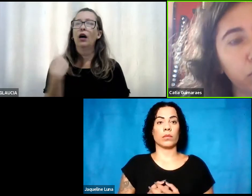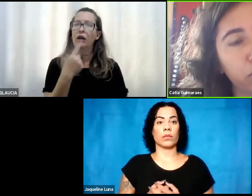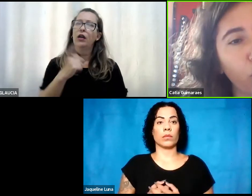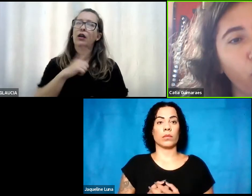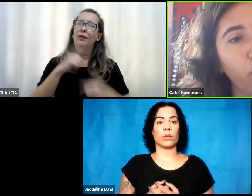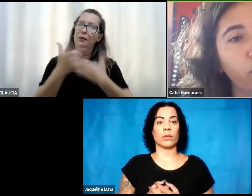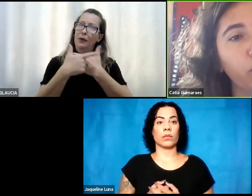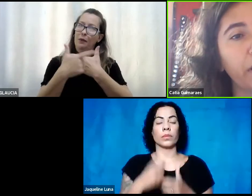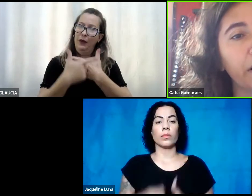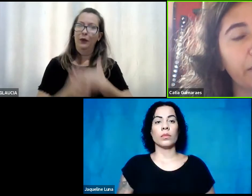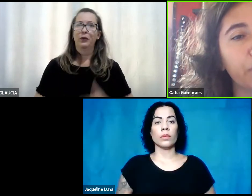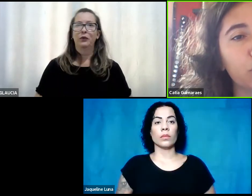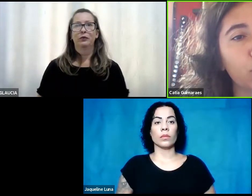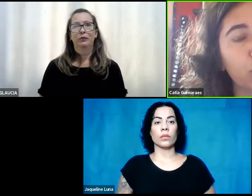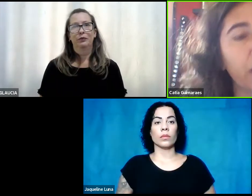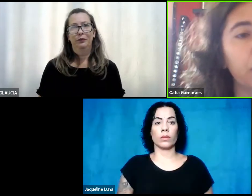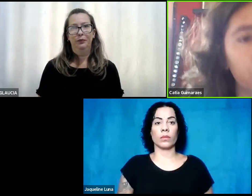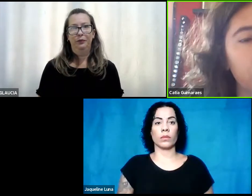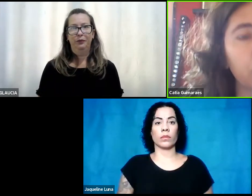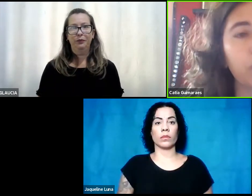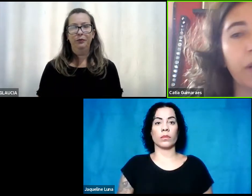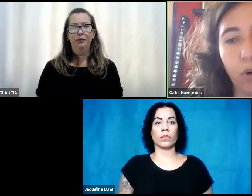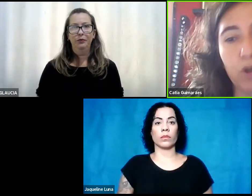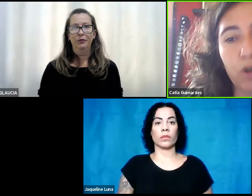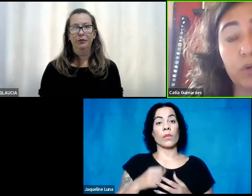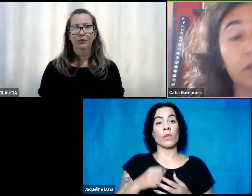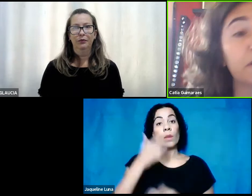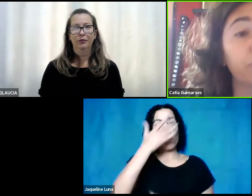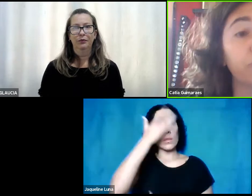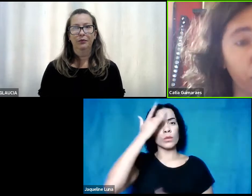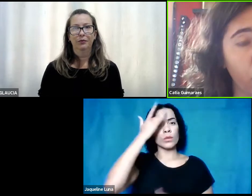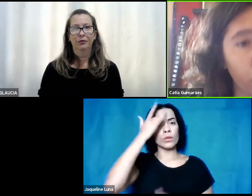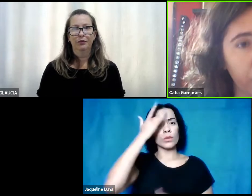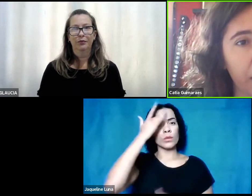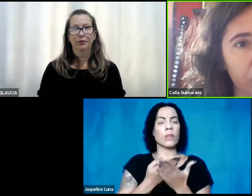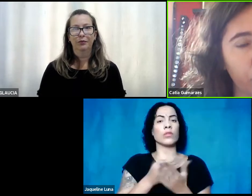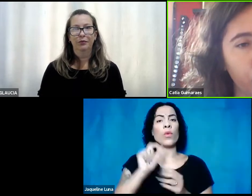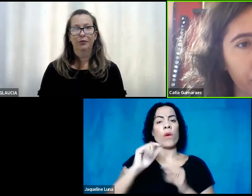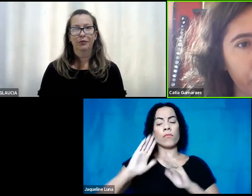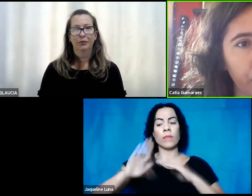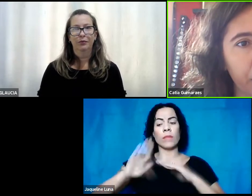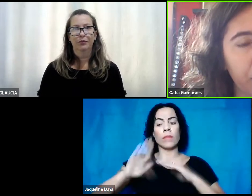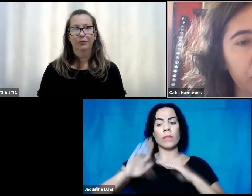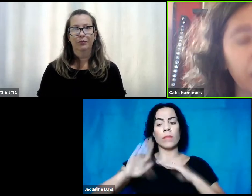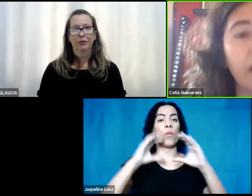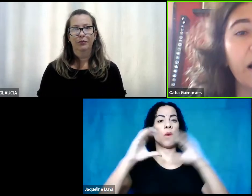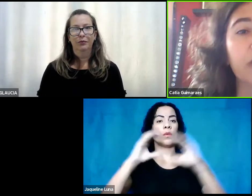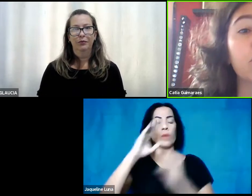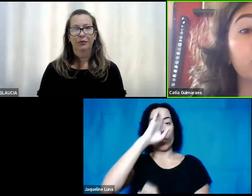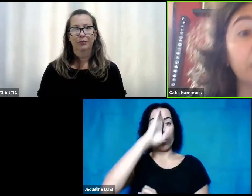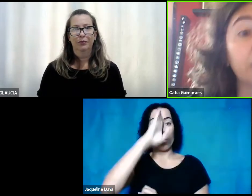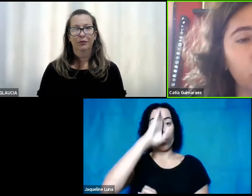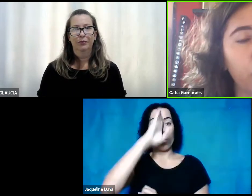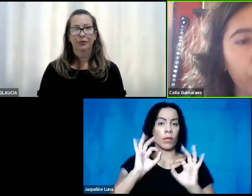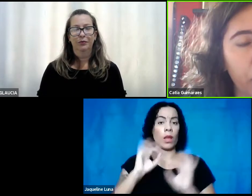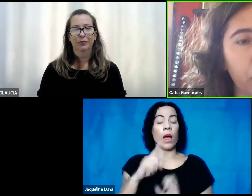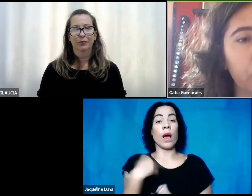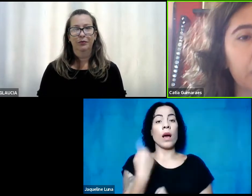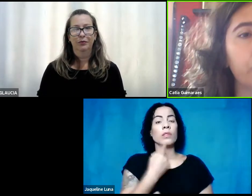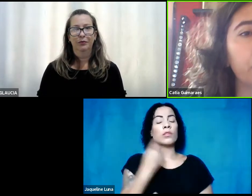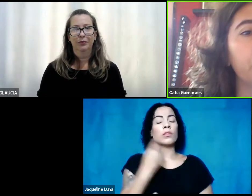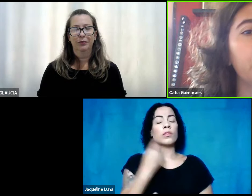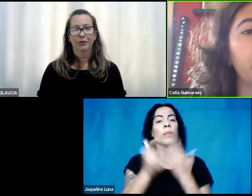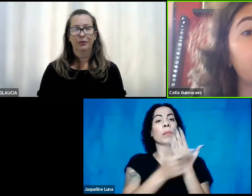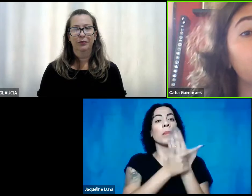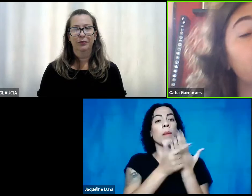papel como pessoas que acreditam, que apostam, que desenvolvem comunicação pública propriamente, né? A gente está tendo um papel ao longo